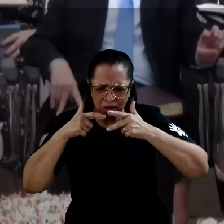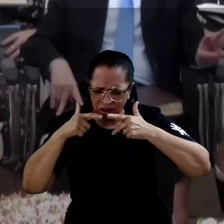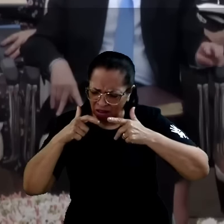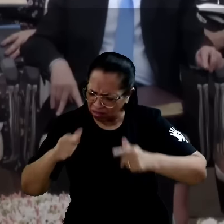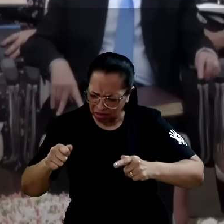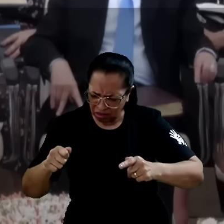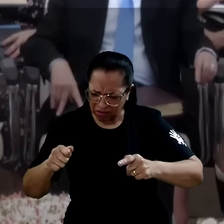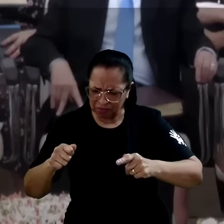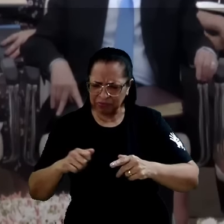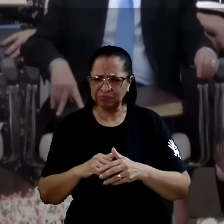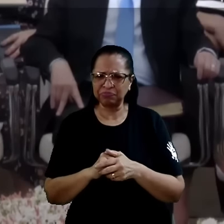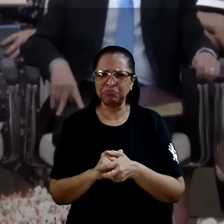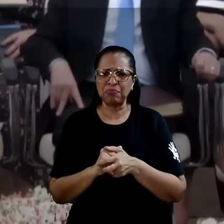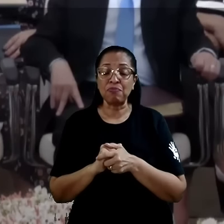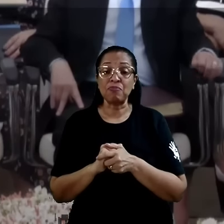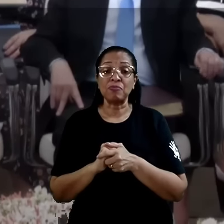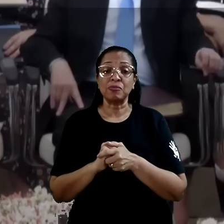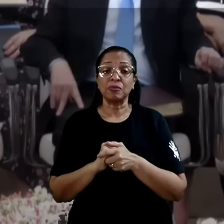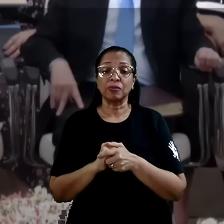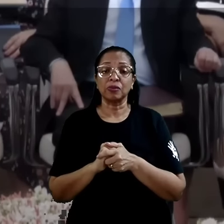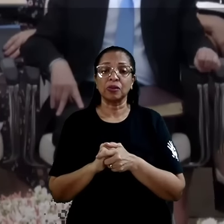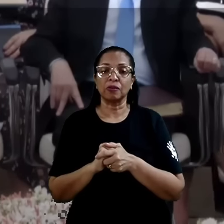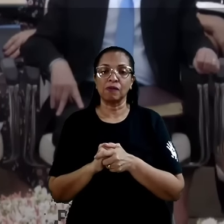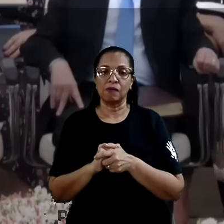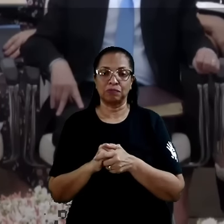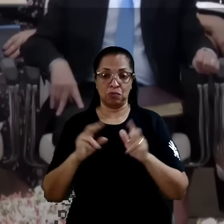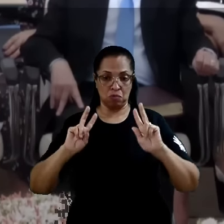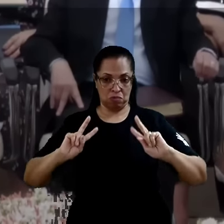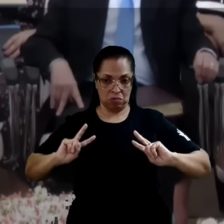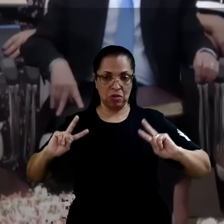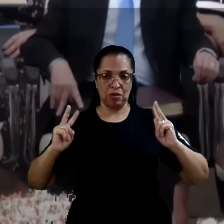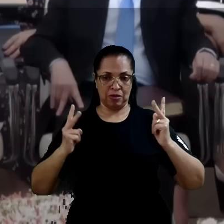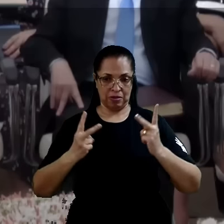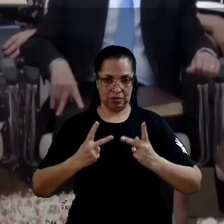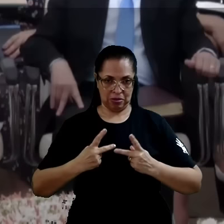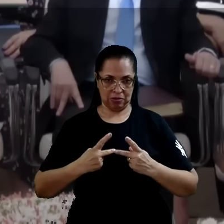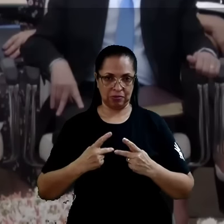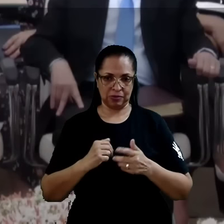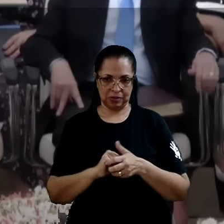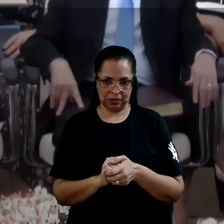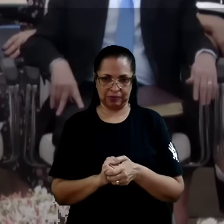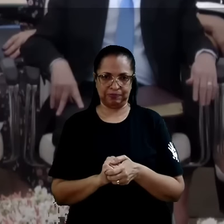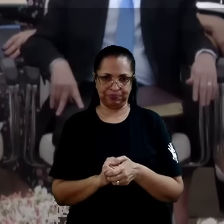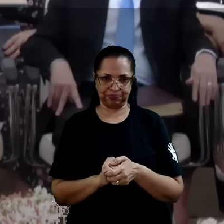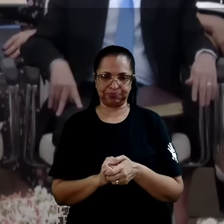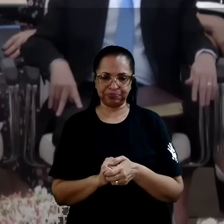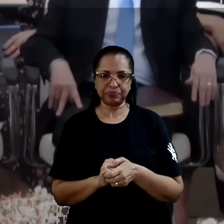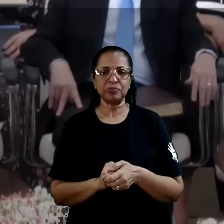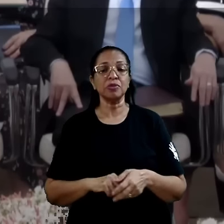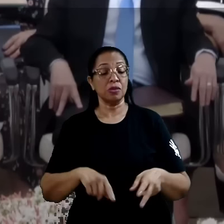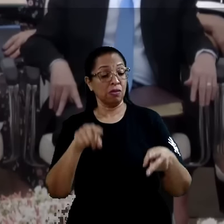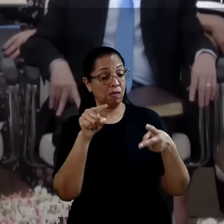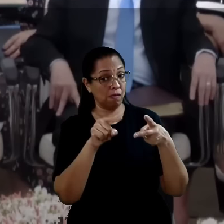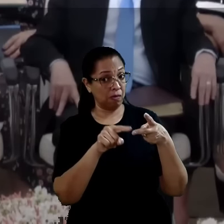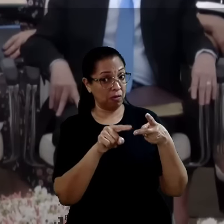mistérios nesse legado Nós incluímos também a questão dos dons espirituais